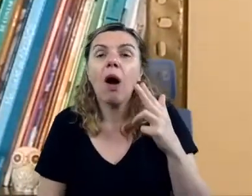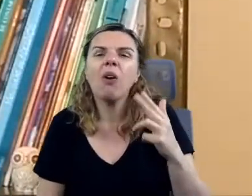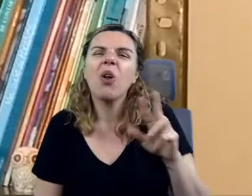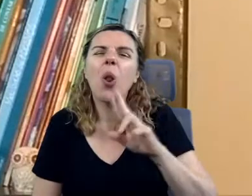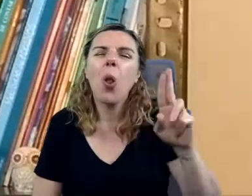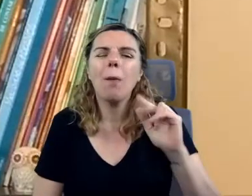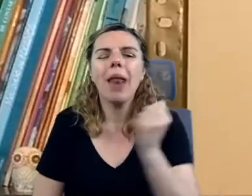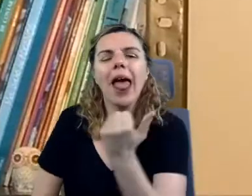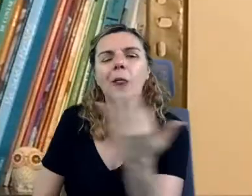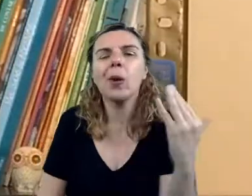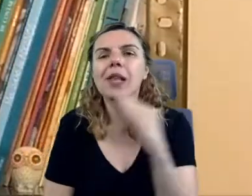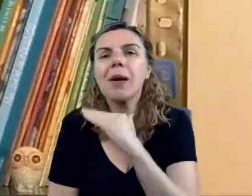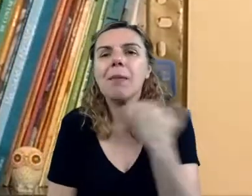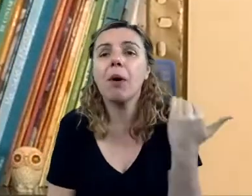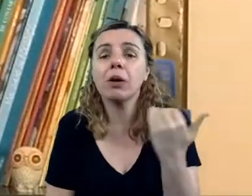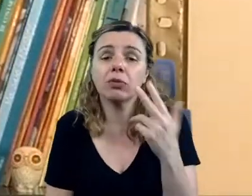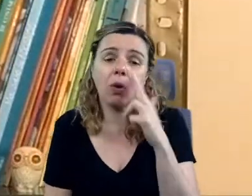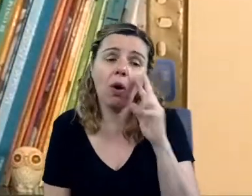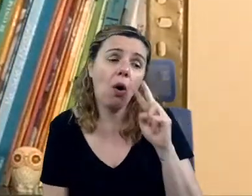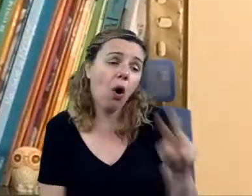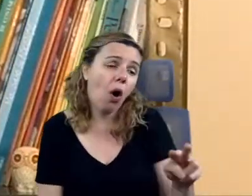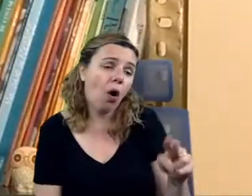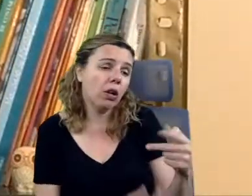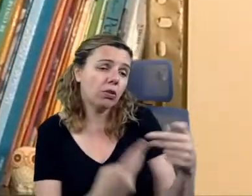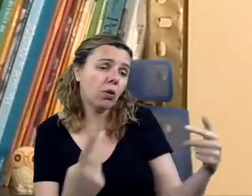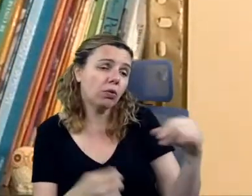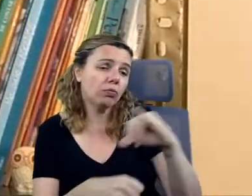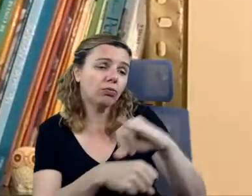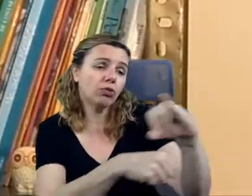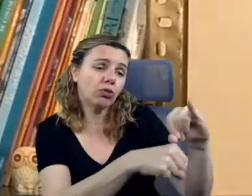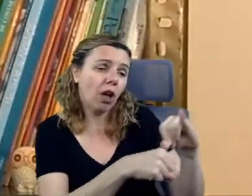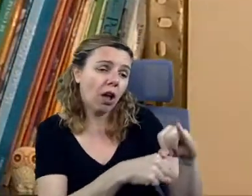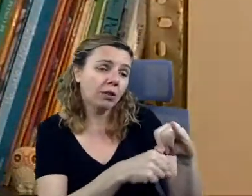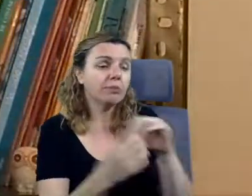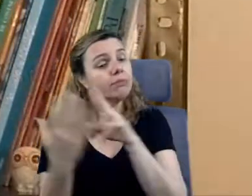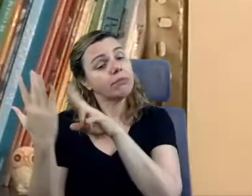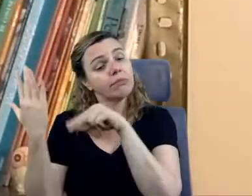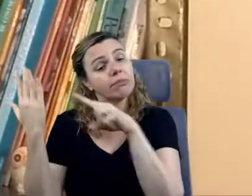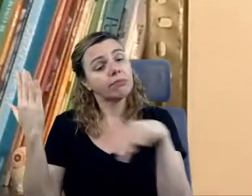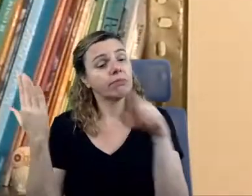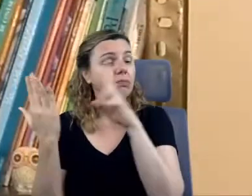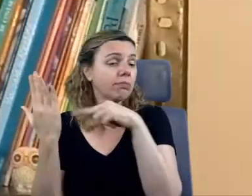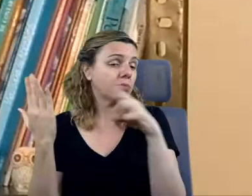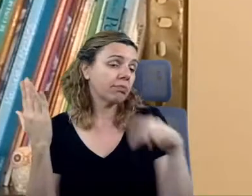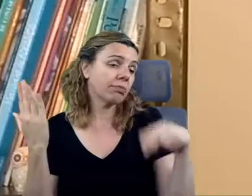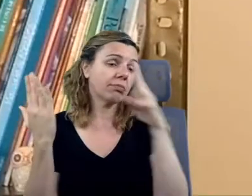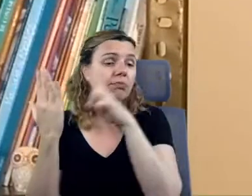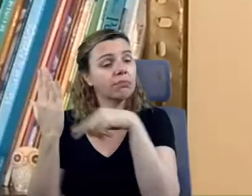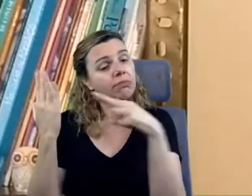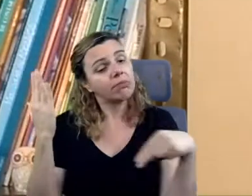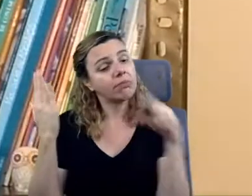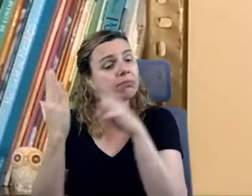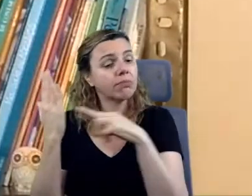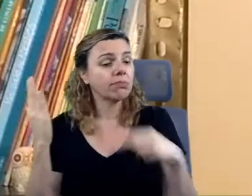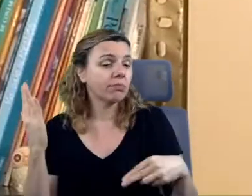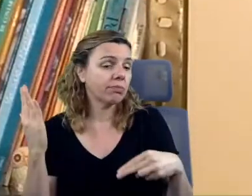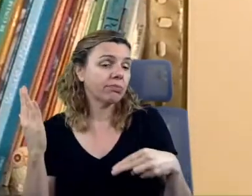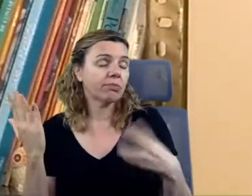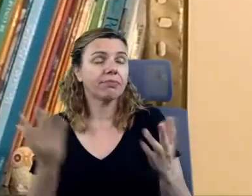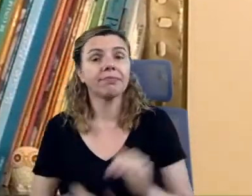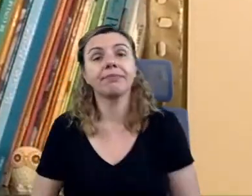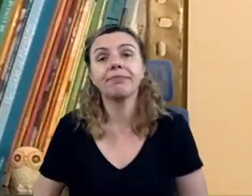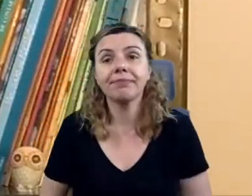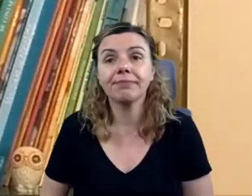naturezas mortas, que geralmente têm que se consolar dando vida com seus pincéis a tudo aquilo que jamais